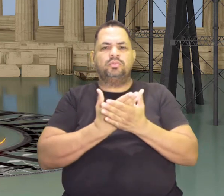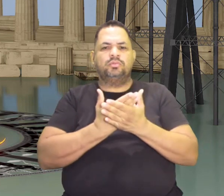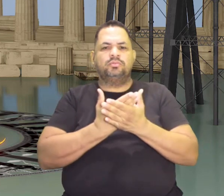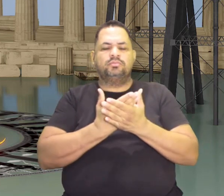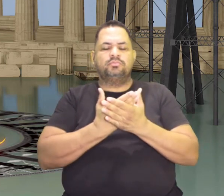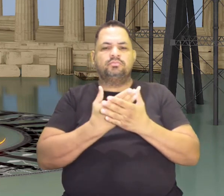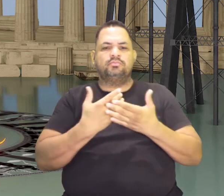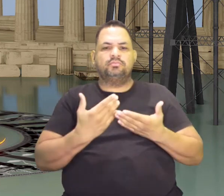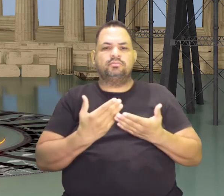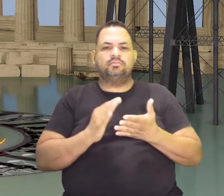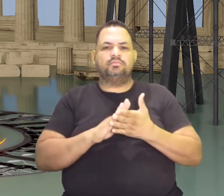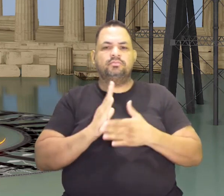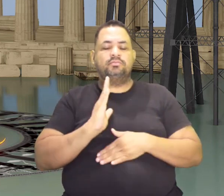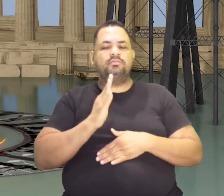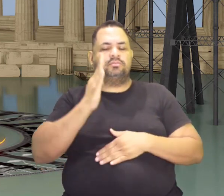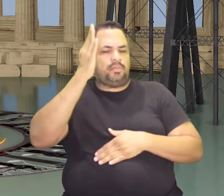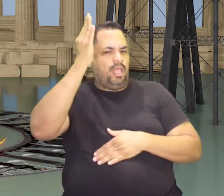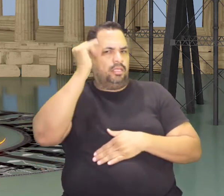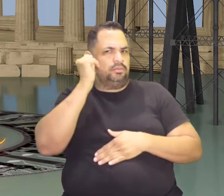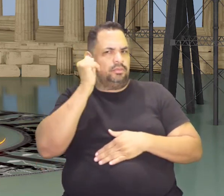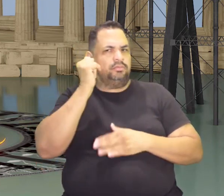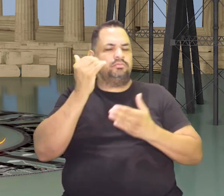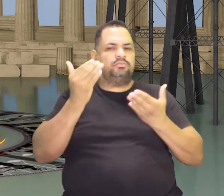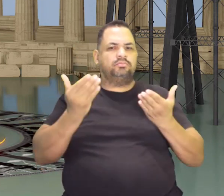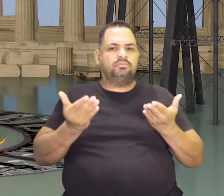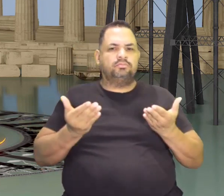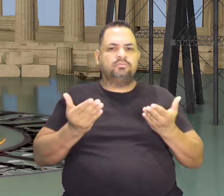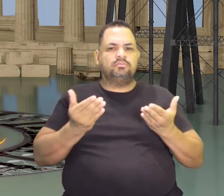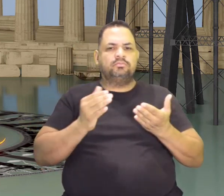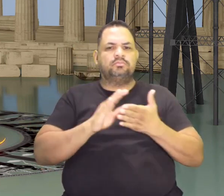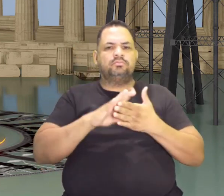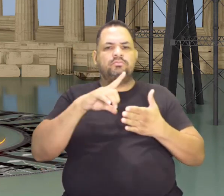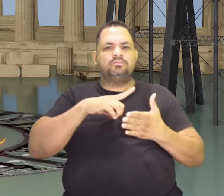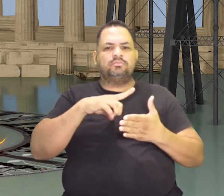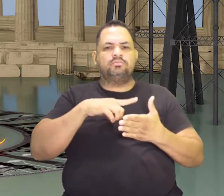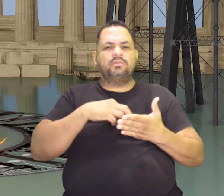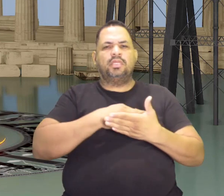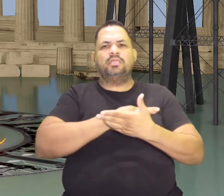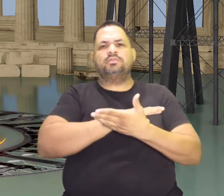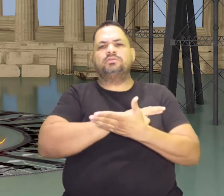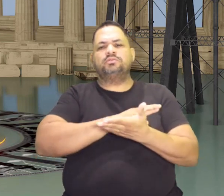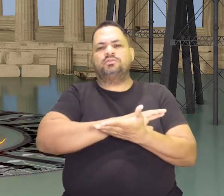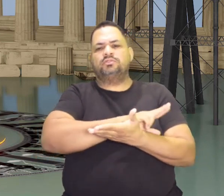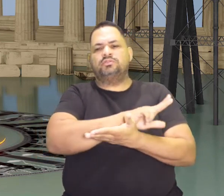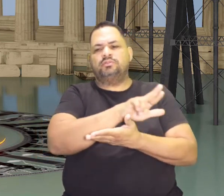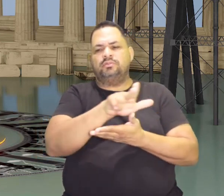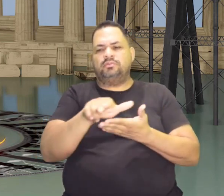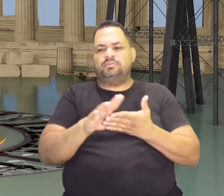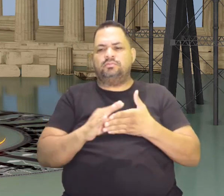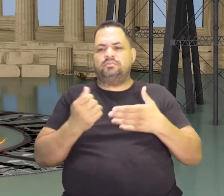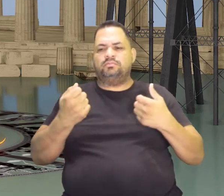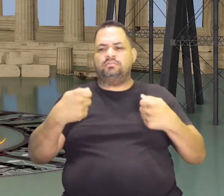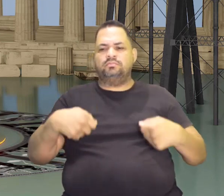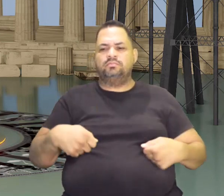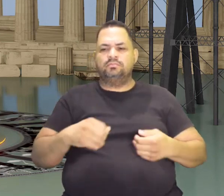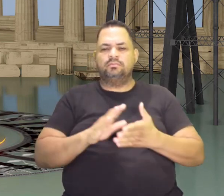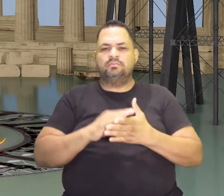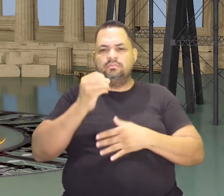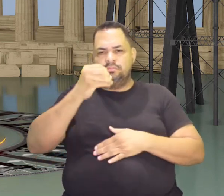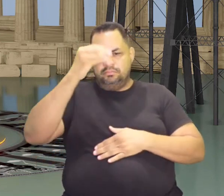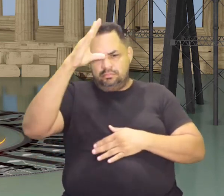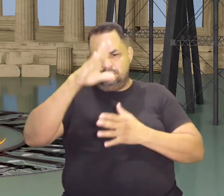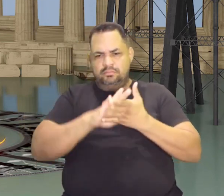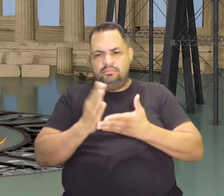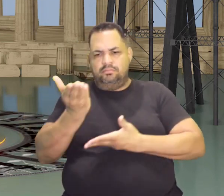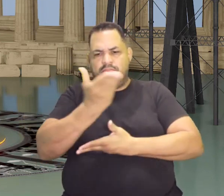nem responder. Você já sabe, né? E existem inúmeras possibilidades de conhecimento daqui.